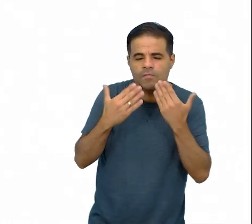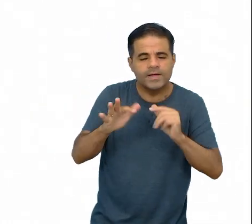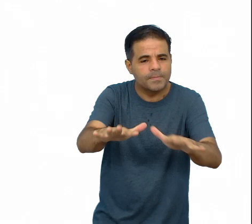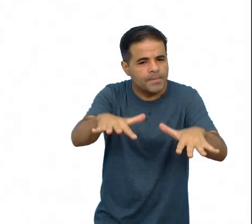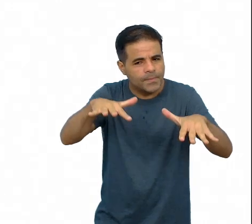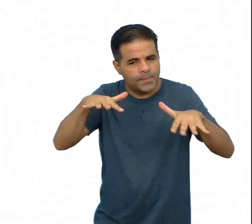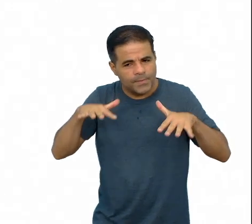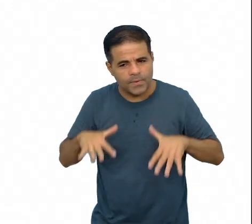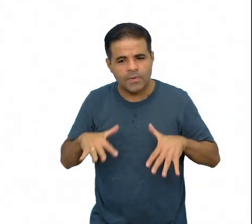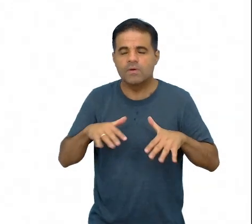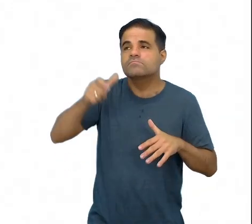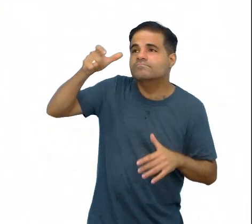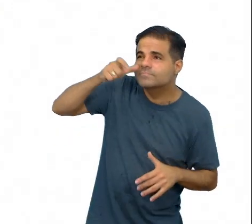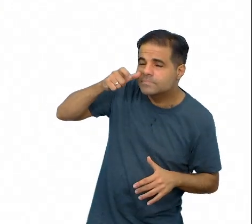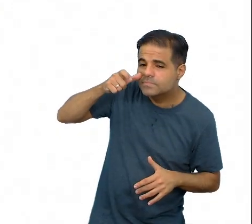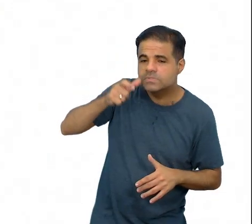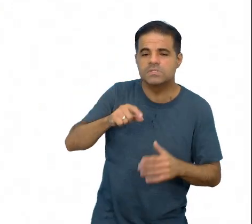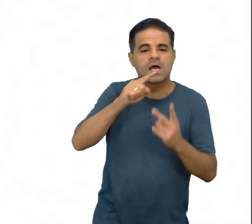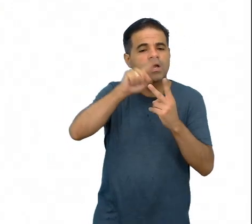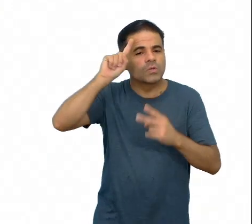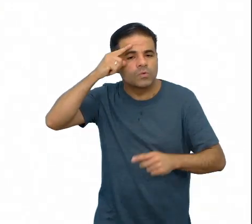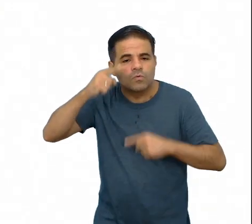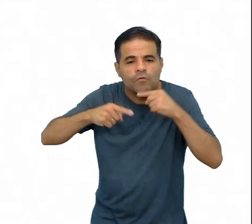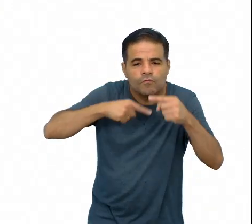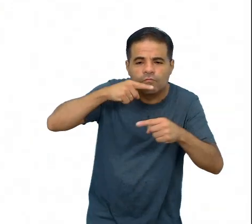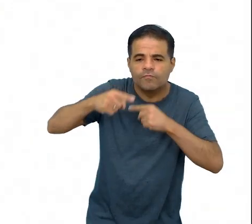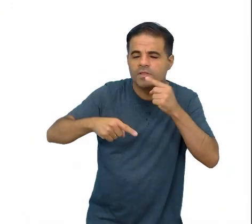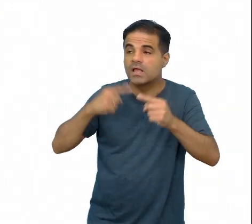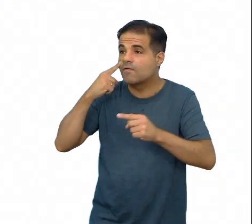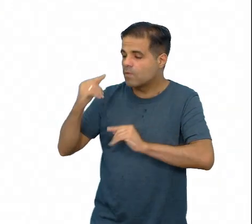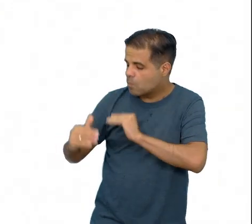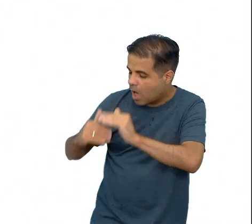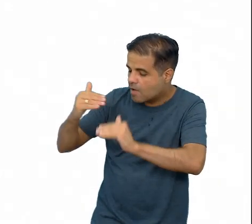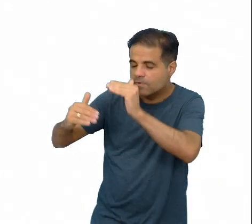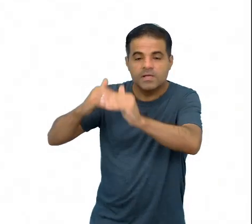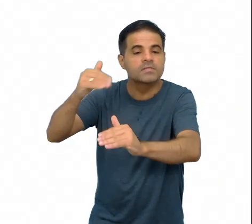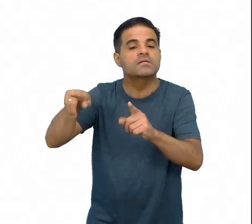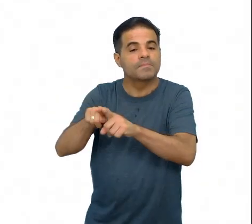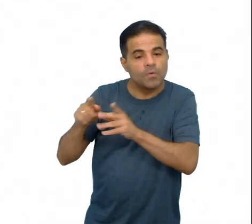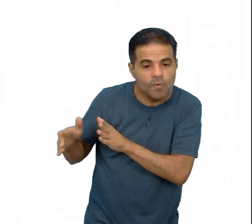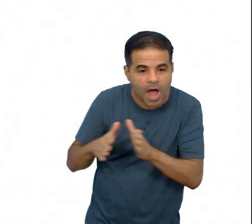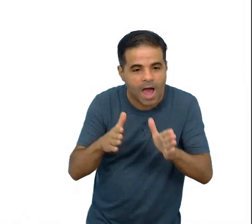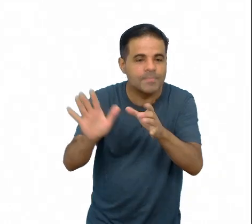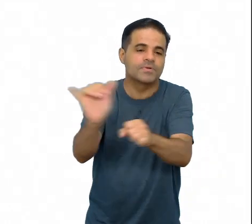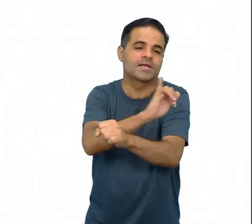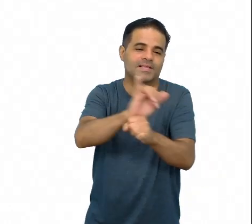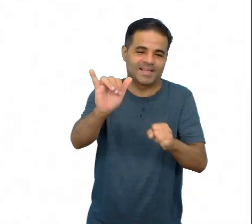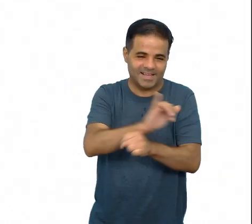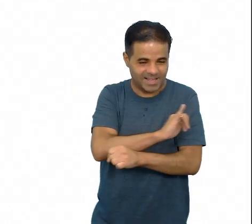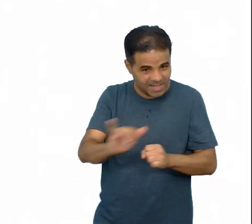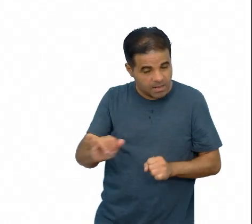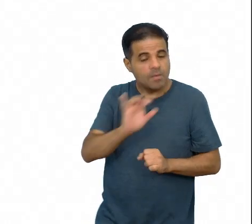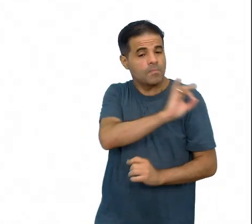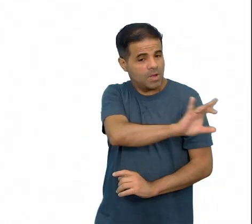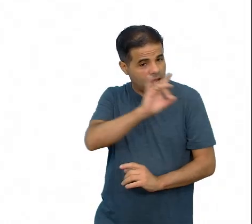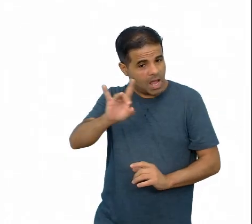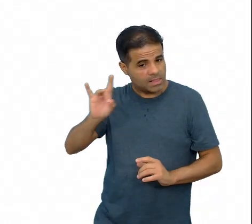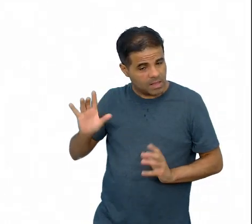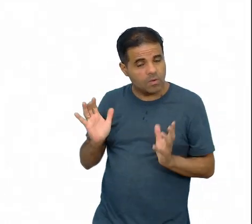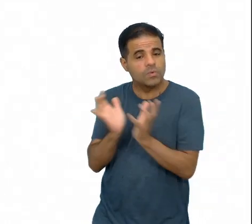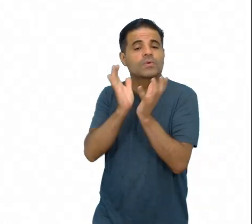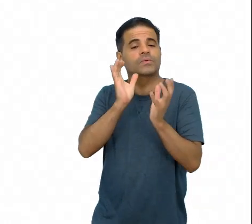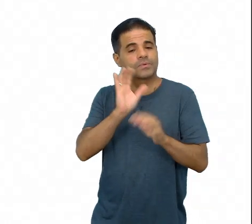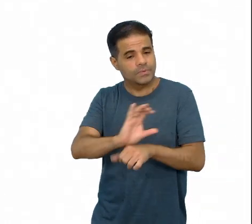seja possível observar as dúvidas e os avanços, assim como os caminhos e estratégias adotadas por cada um dos